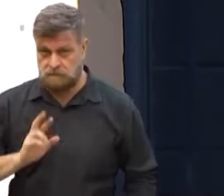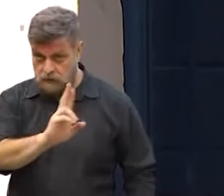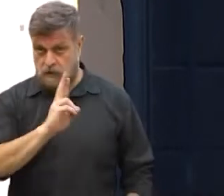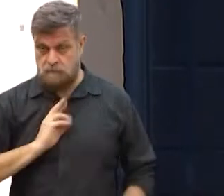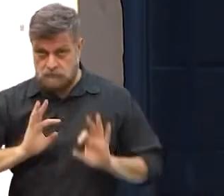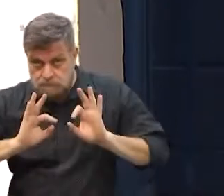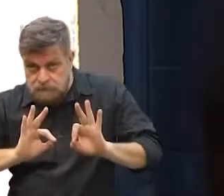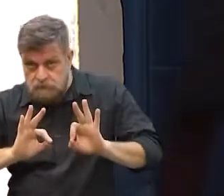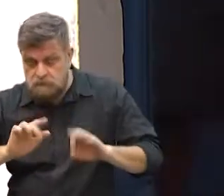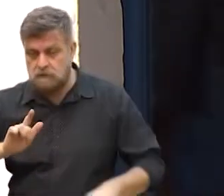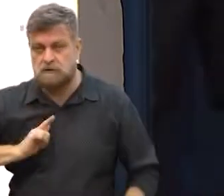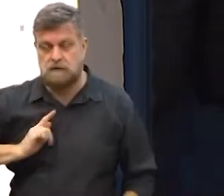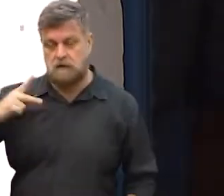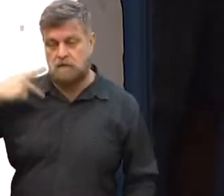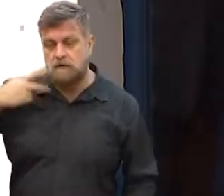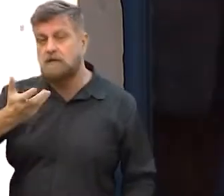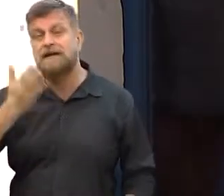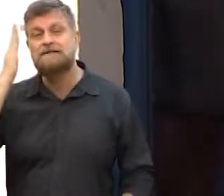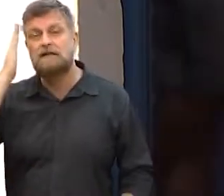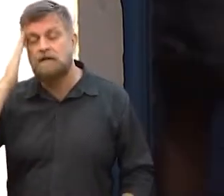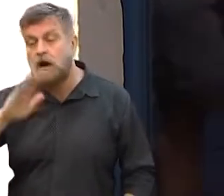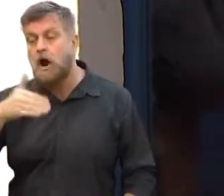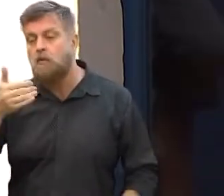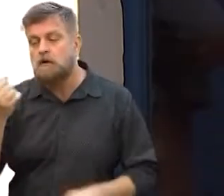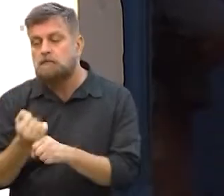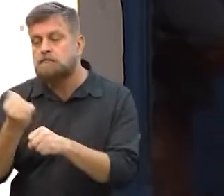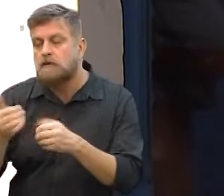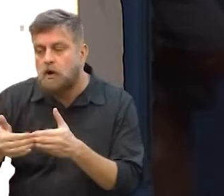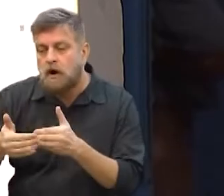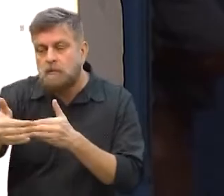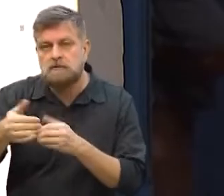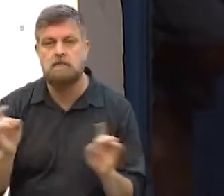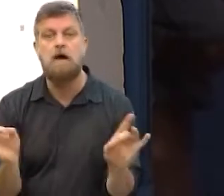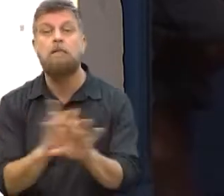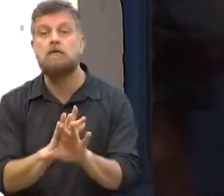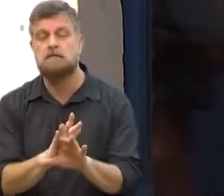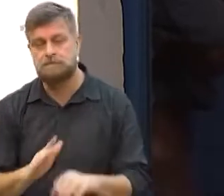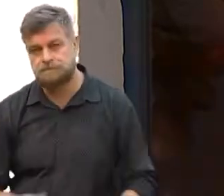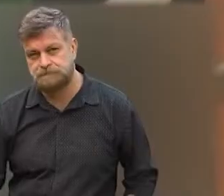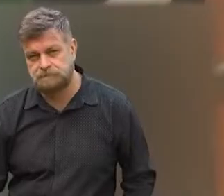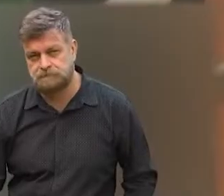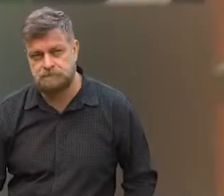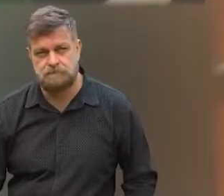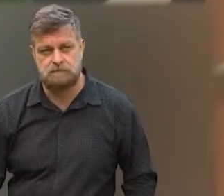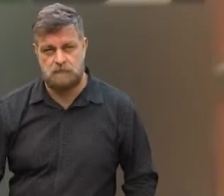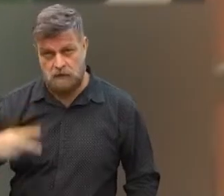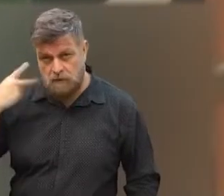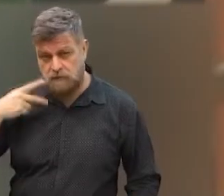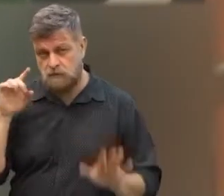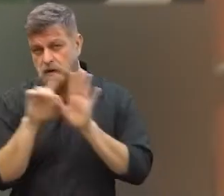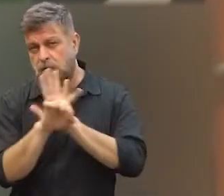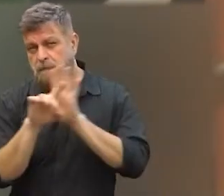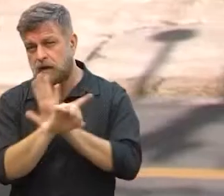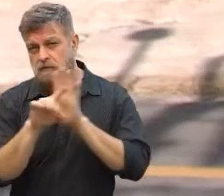resposta for positiva, o parlamentar quer saber quando será o início e a conclusão das obras. O parlamentar